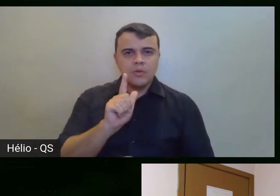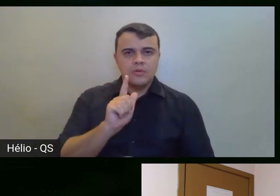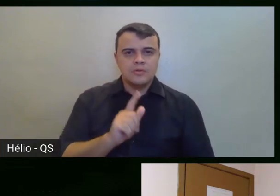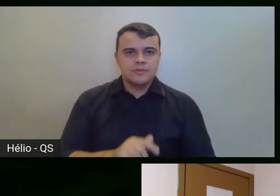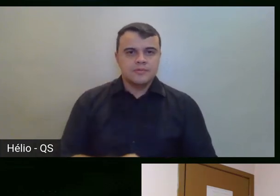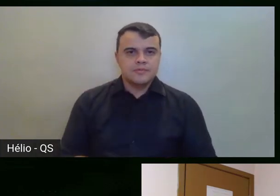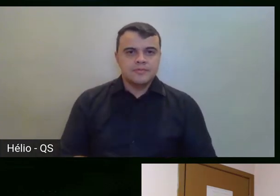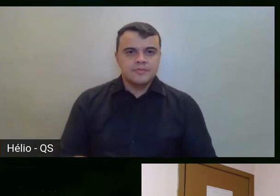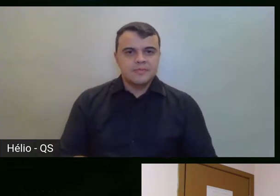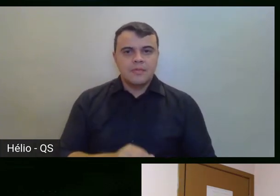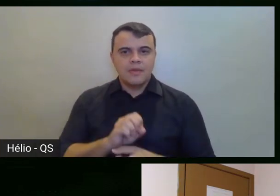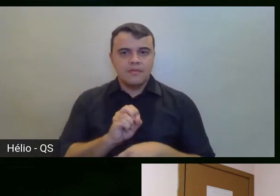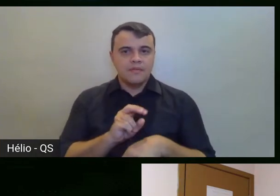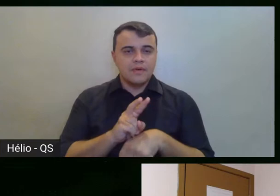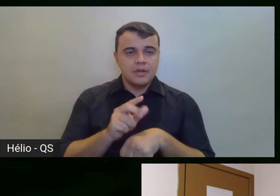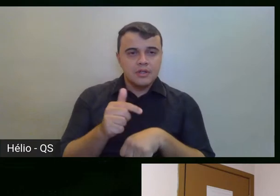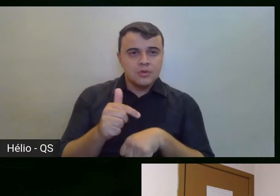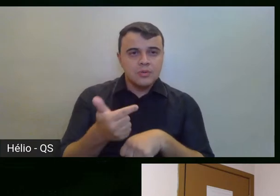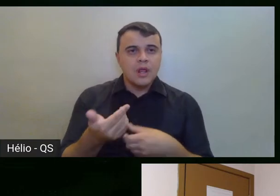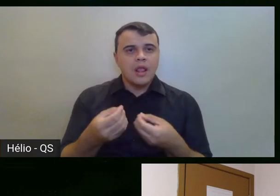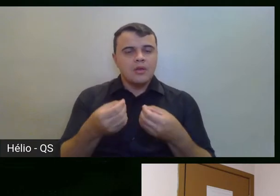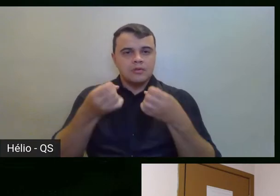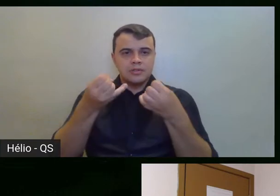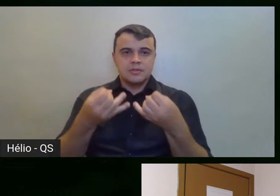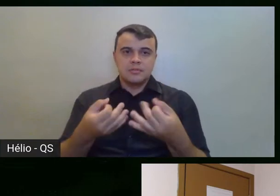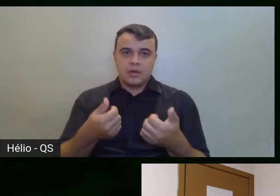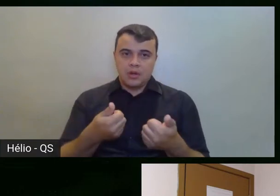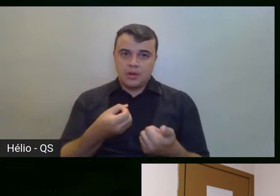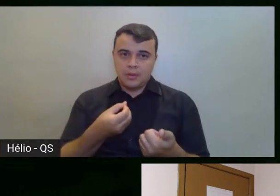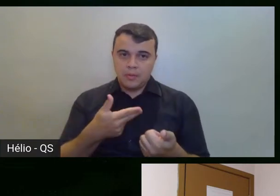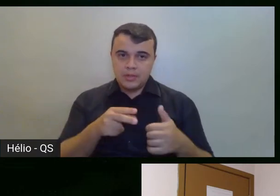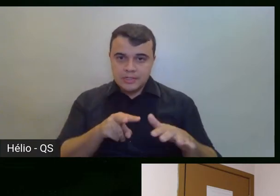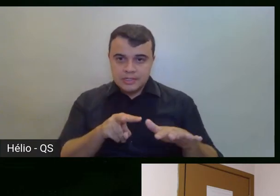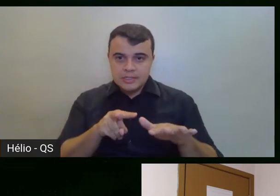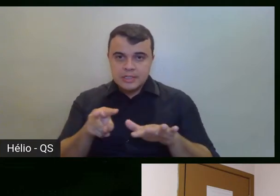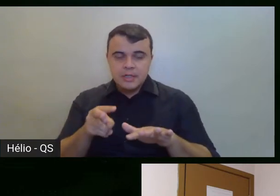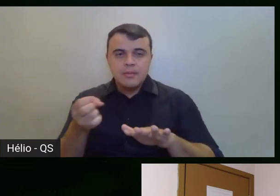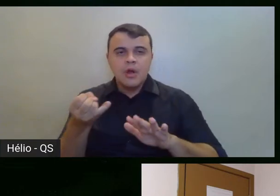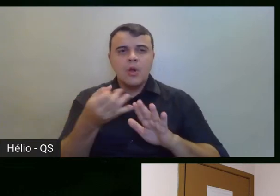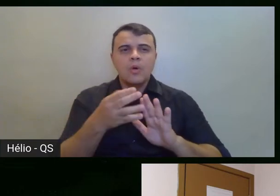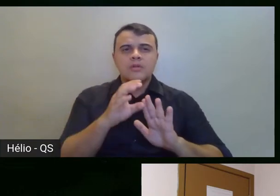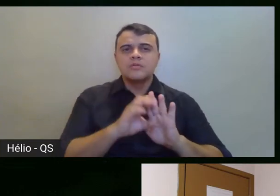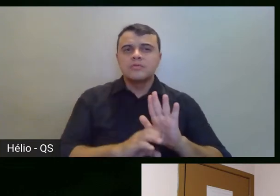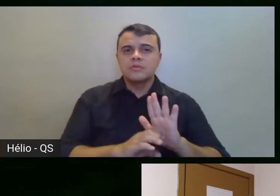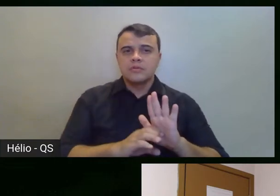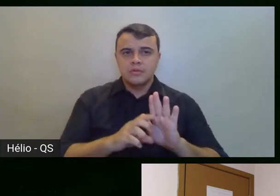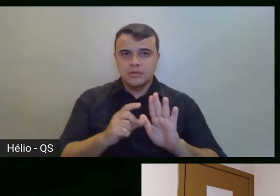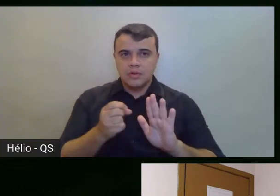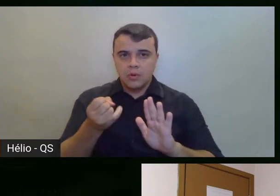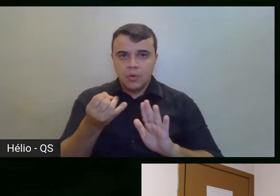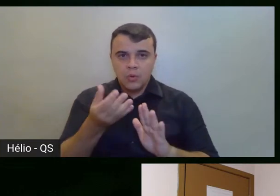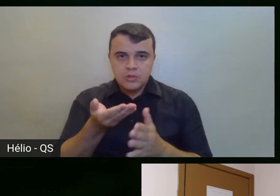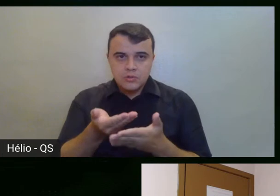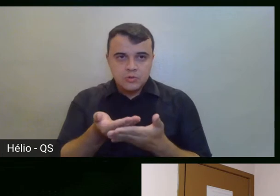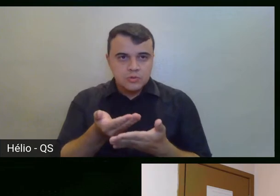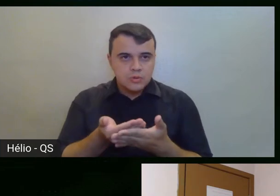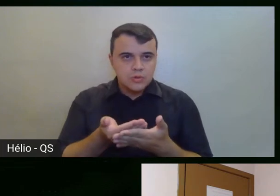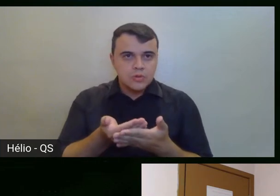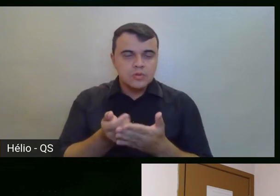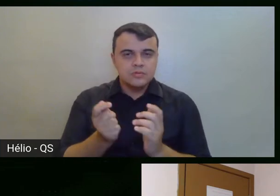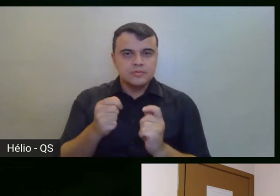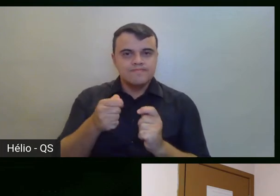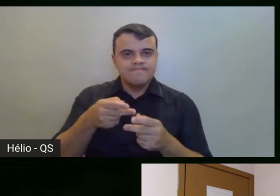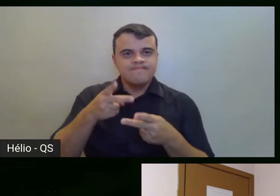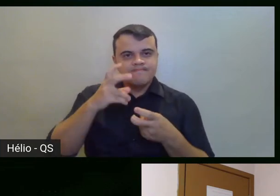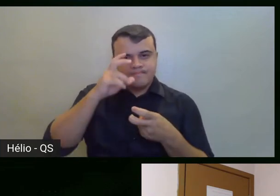consigo uma vaga daí a pergunta que eu faço tudo bem essa semana quantos currículos você mandou quanto que você estudou para você se capacitar